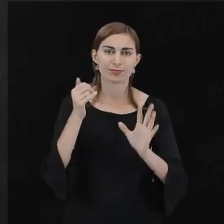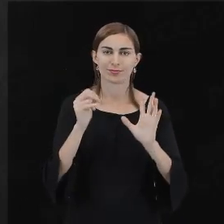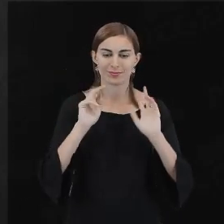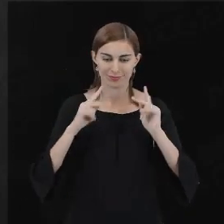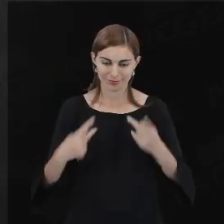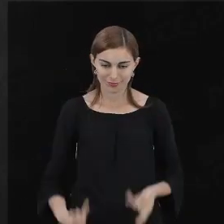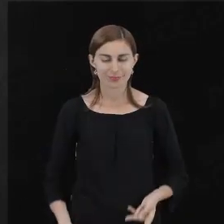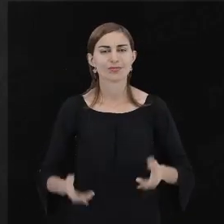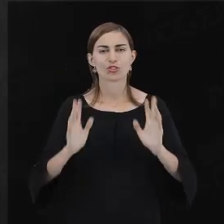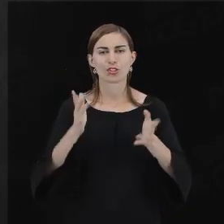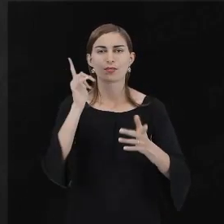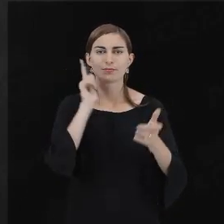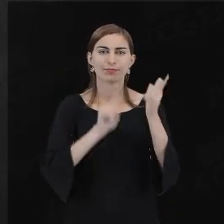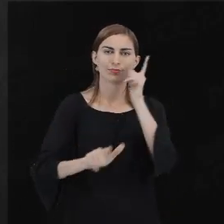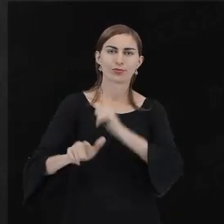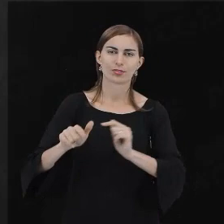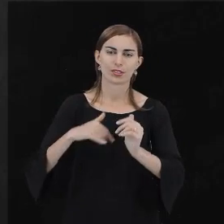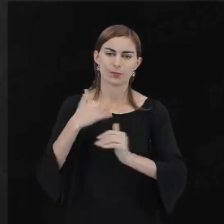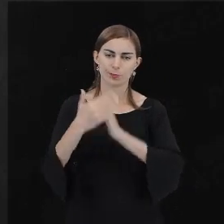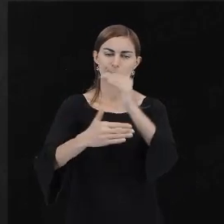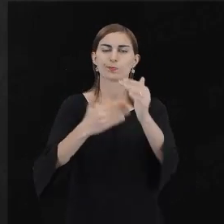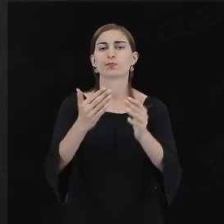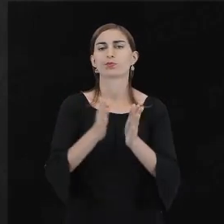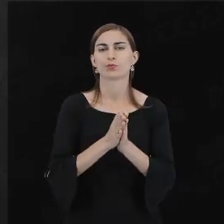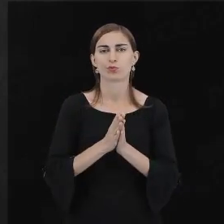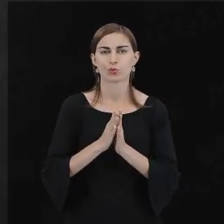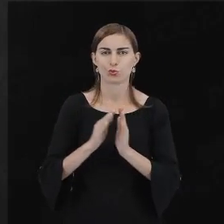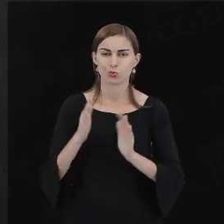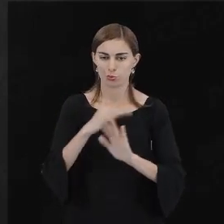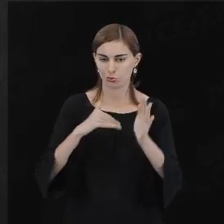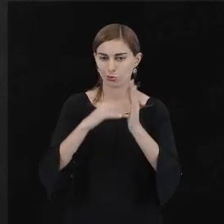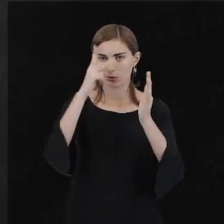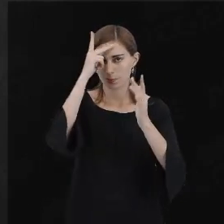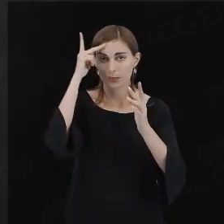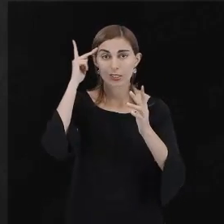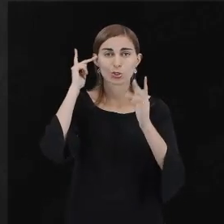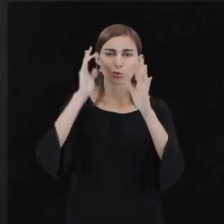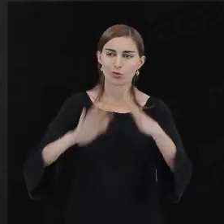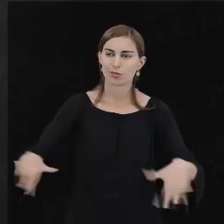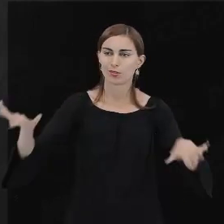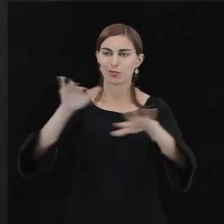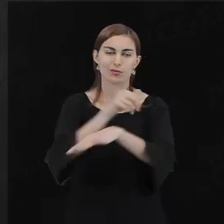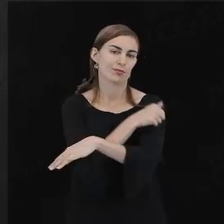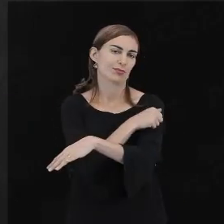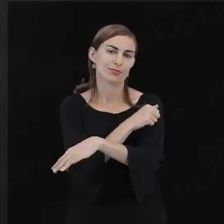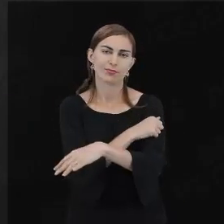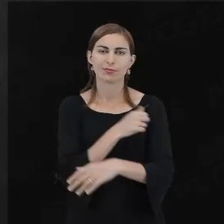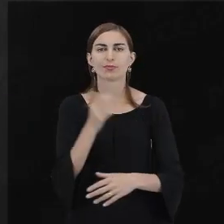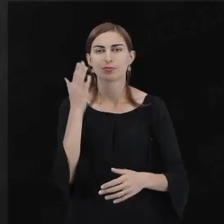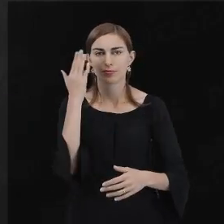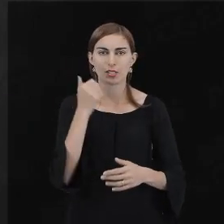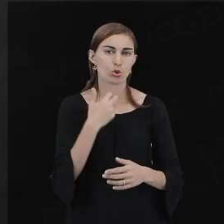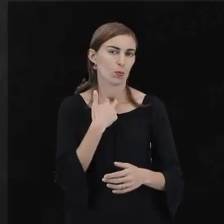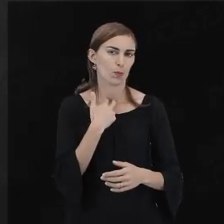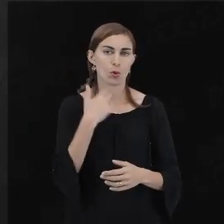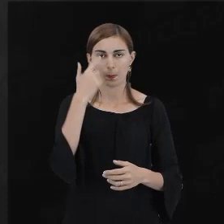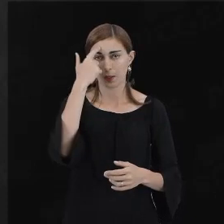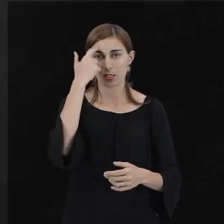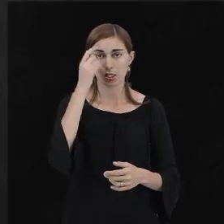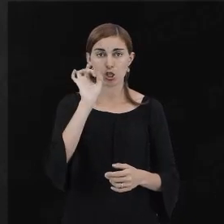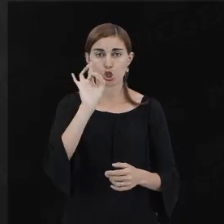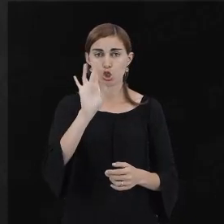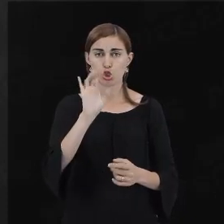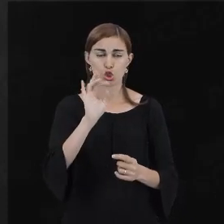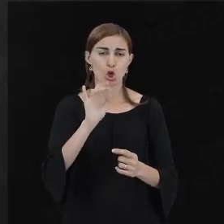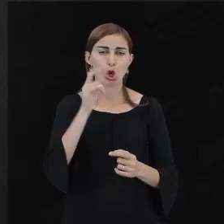direito à apropriação do que a humanidade já conseguiu construir por todas as pessoas, por todos os estudantes, né? Mas